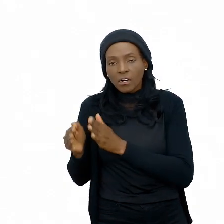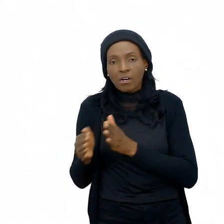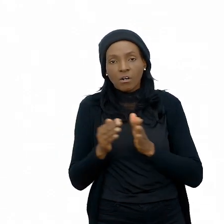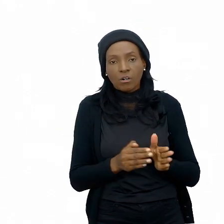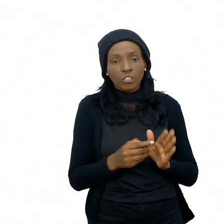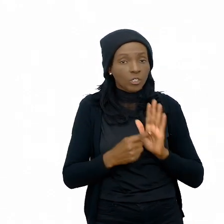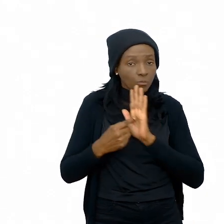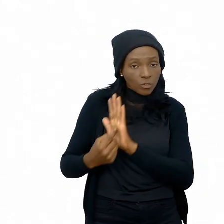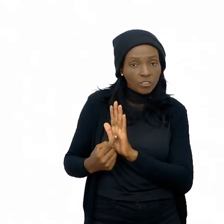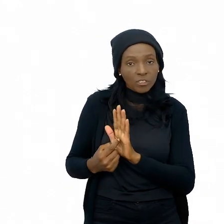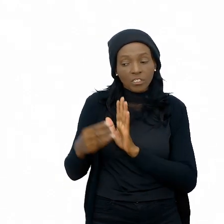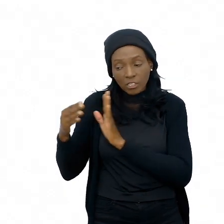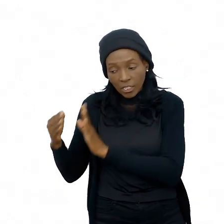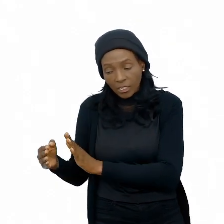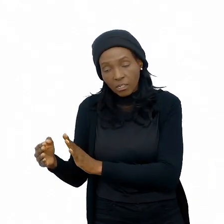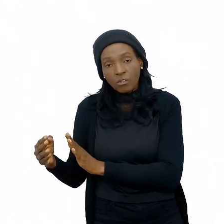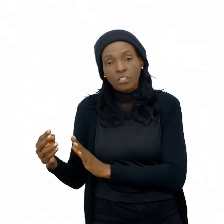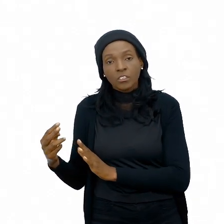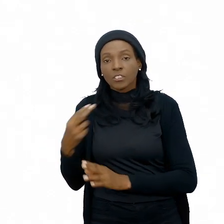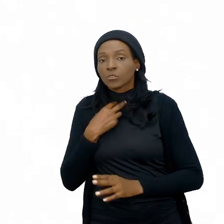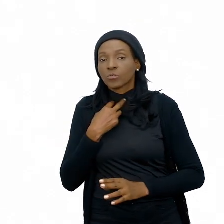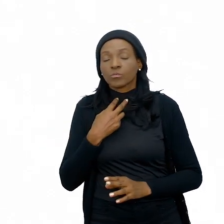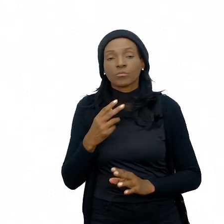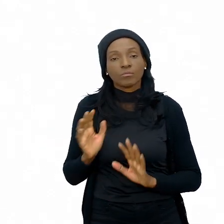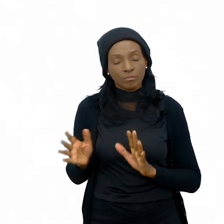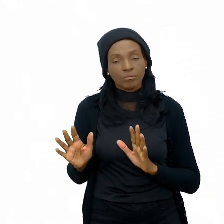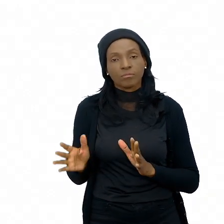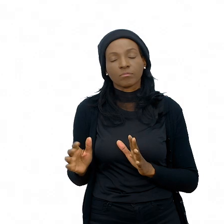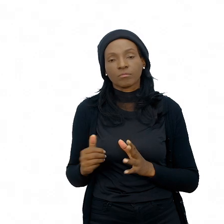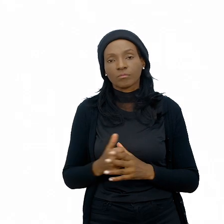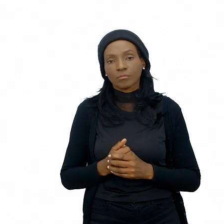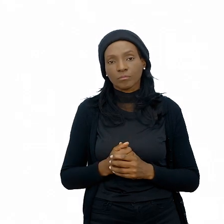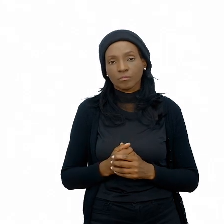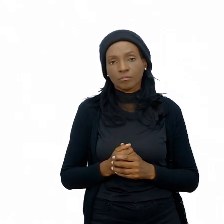aquela ordem está ocupada.